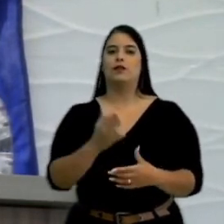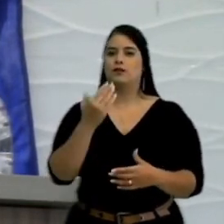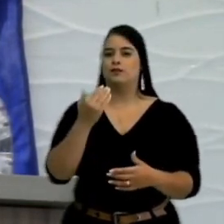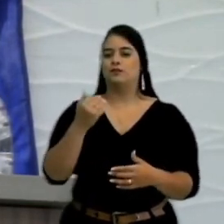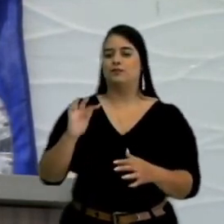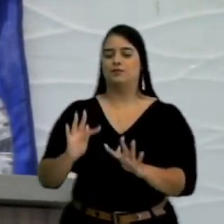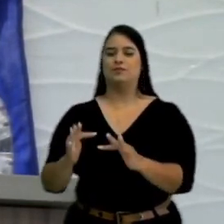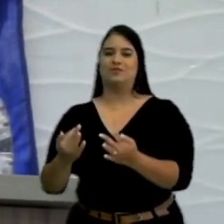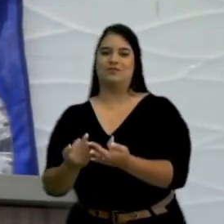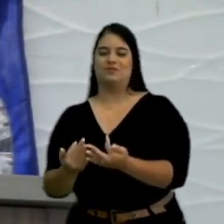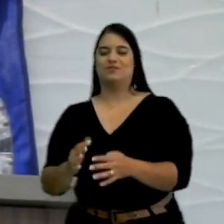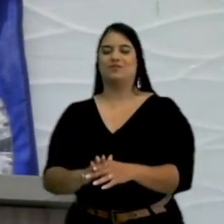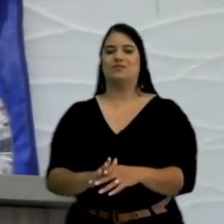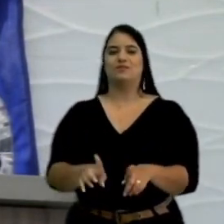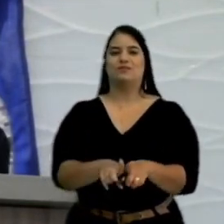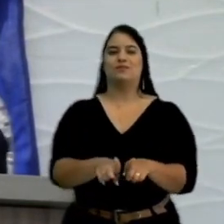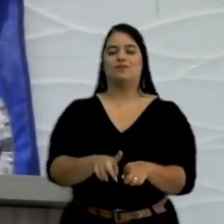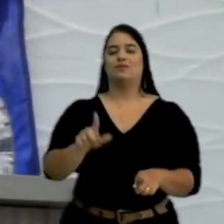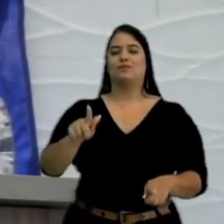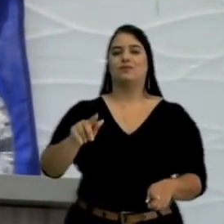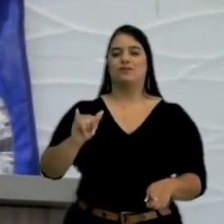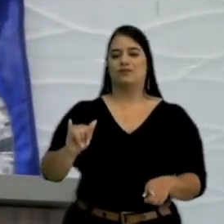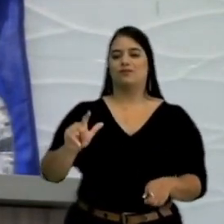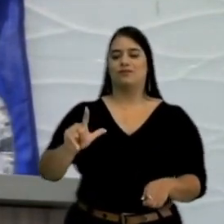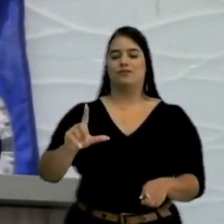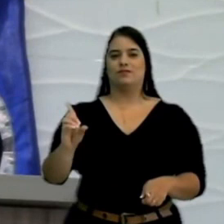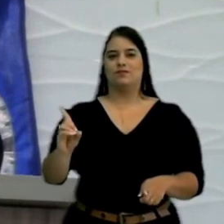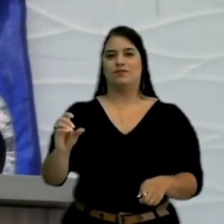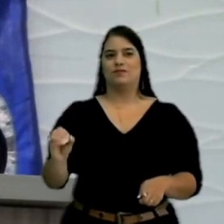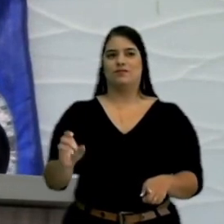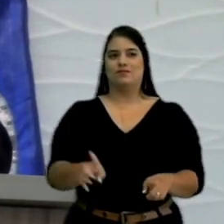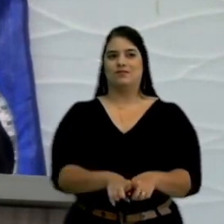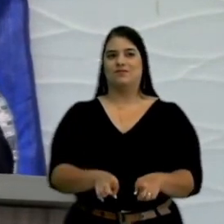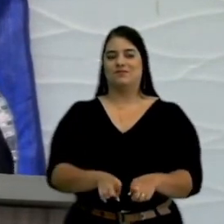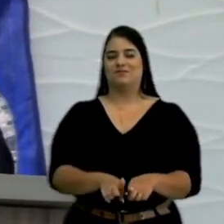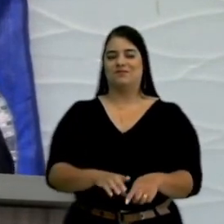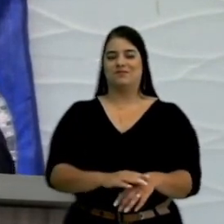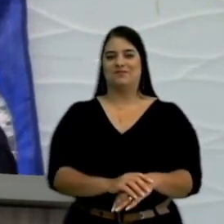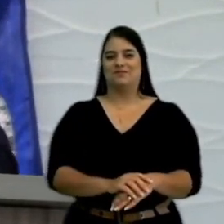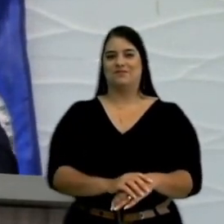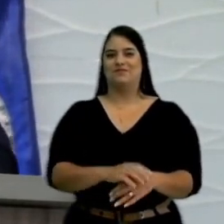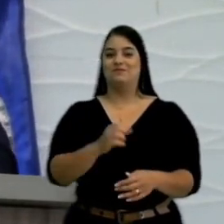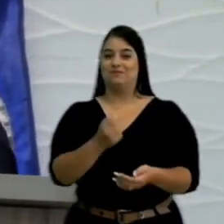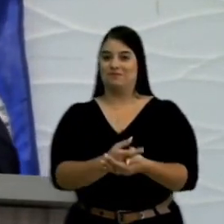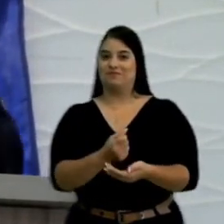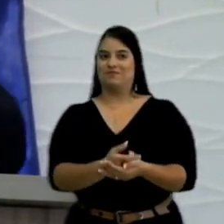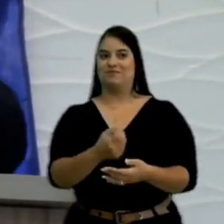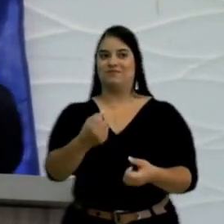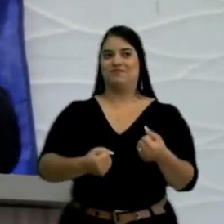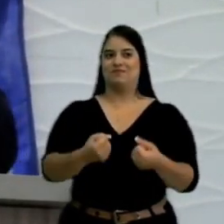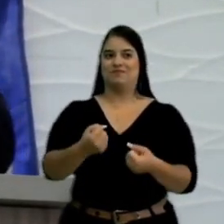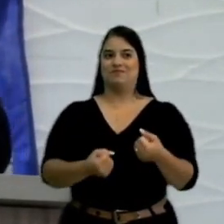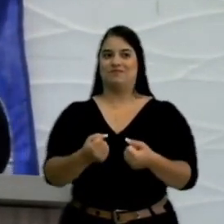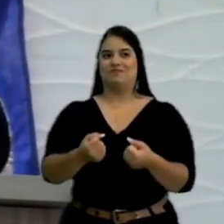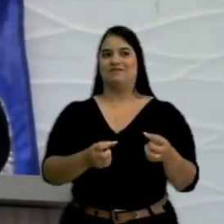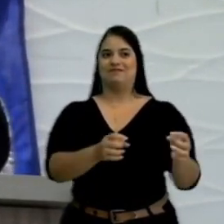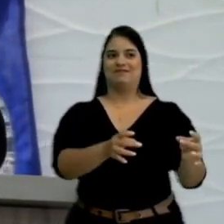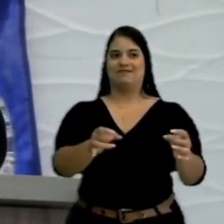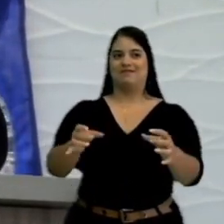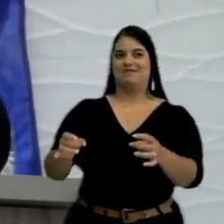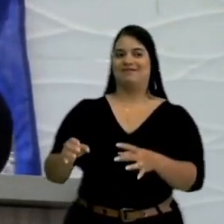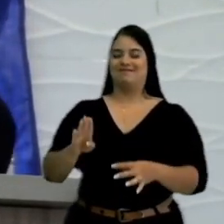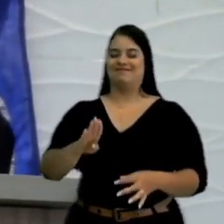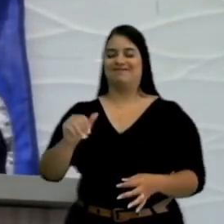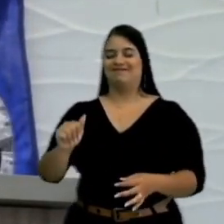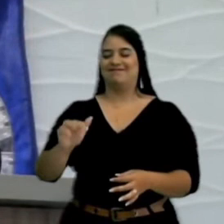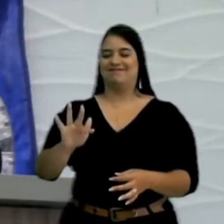A Gildo Pedrosa, né, que é conhecido como Bafafá Veículo, né, quem quiser comprar um carro, vai lá em Bafafá, né, Bafafá. E também